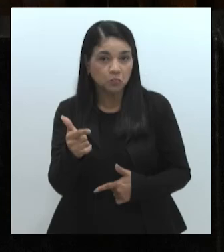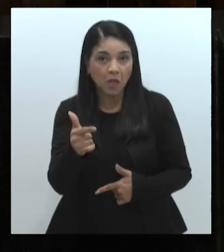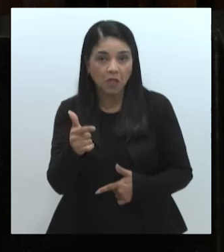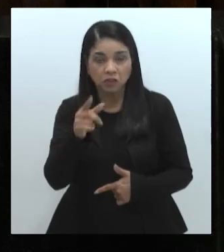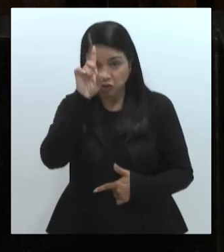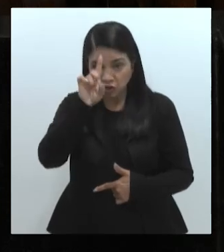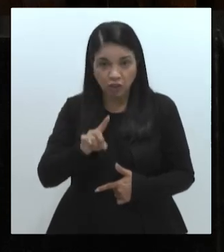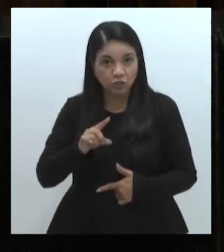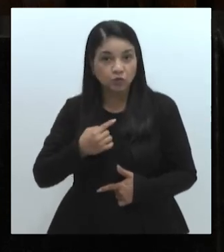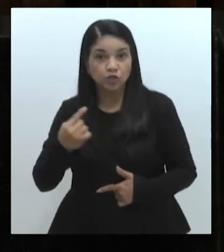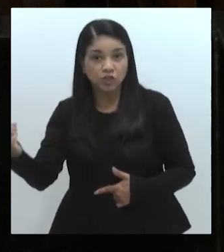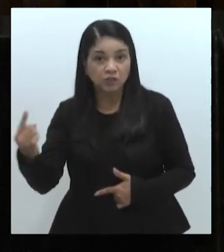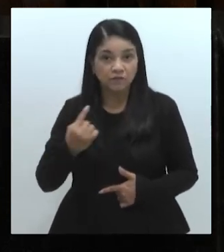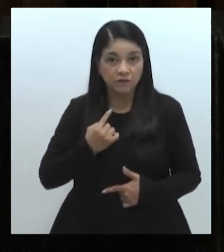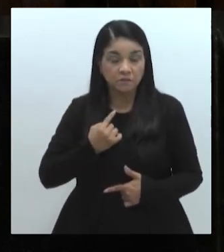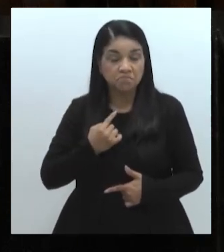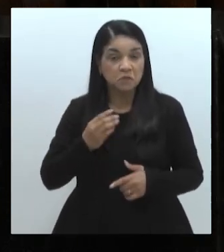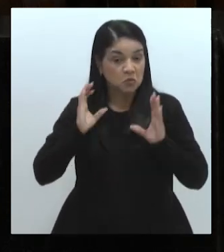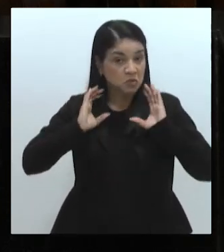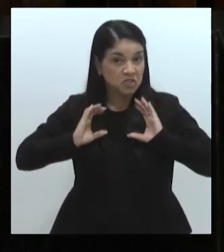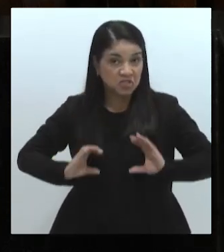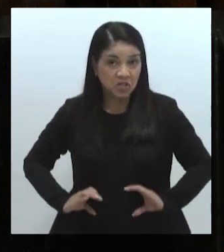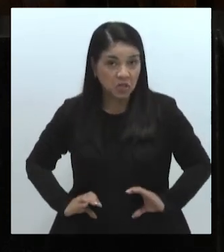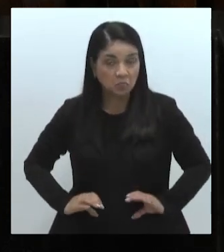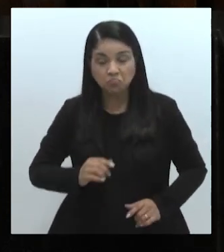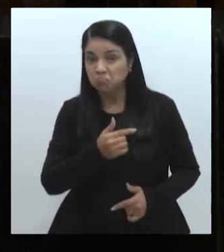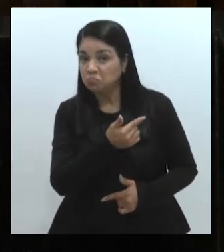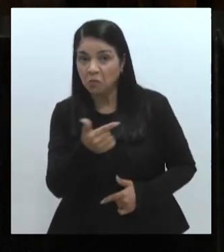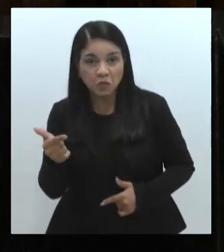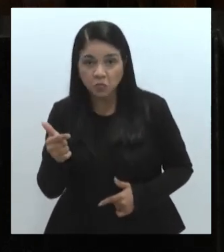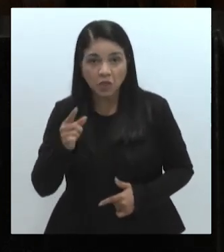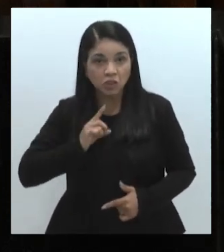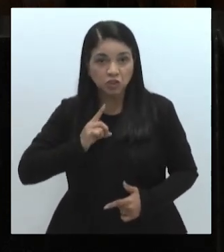O direito do cidadão inexiste.